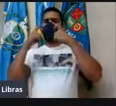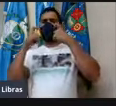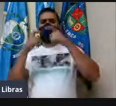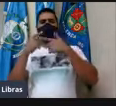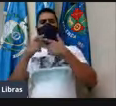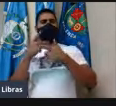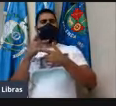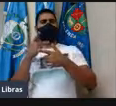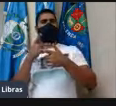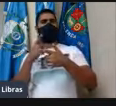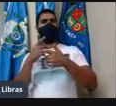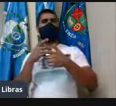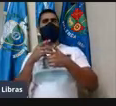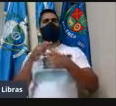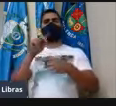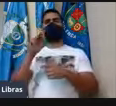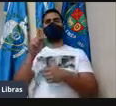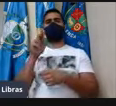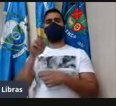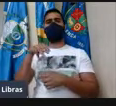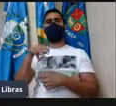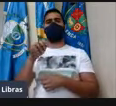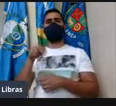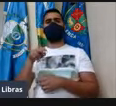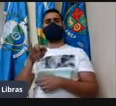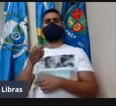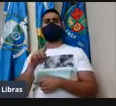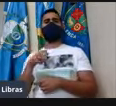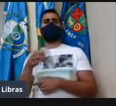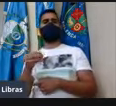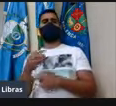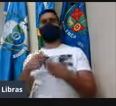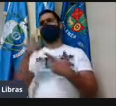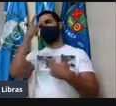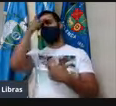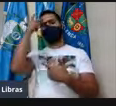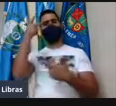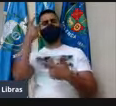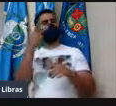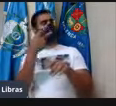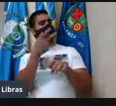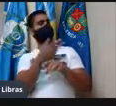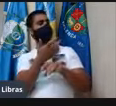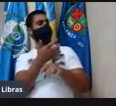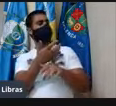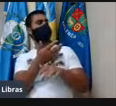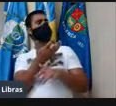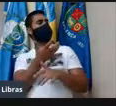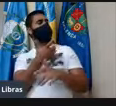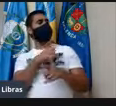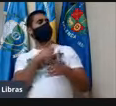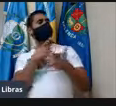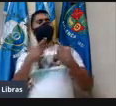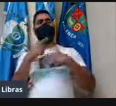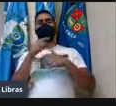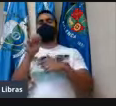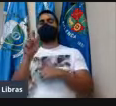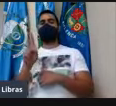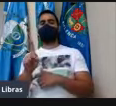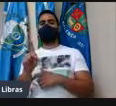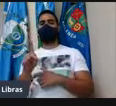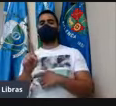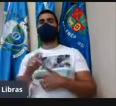porque, via de regra, o servidor que procura a Previ, ele está buscando a aposentadoria dele.